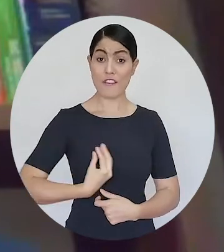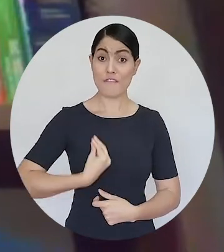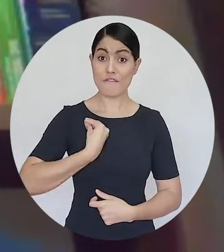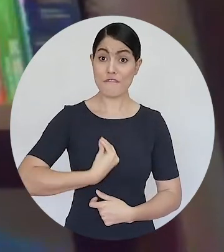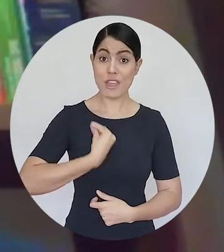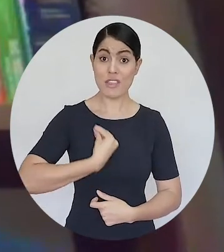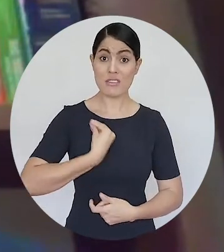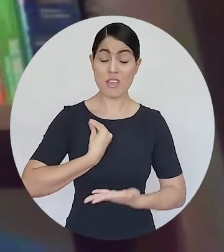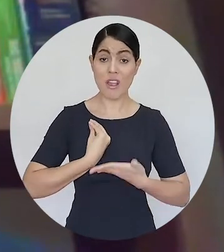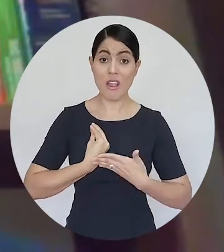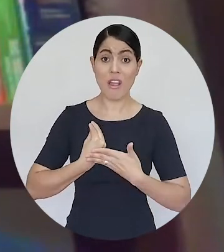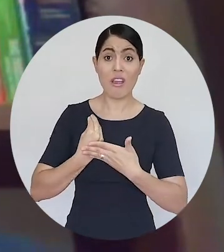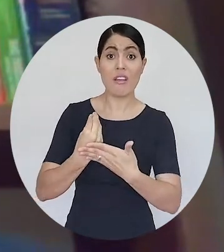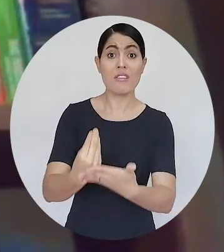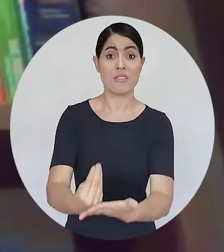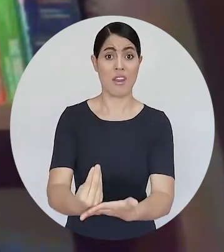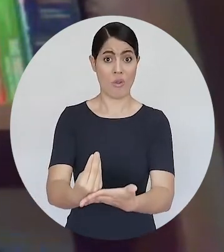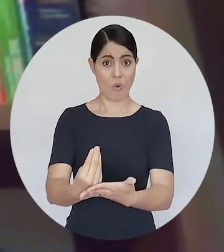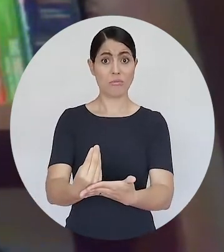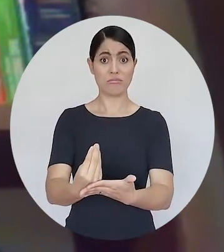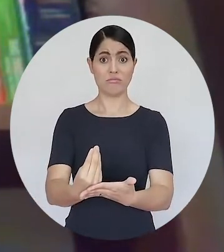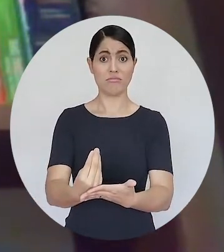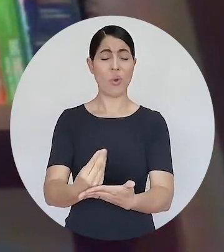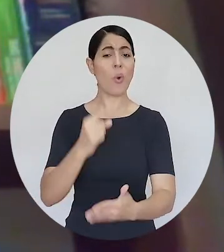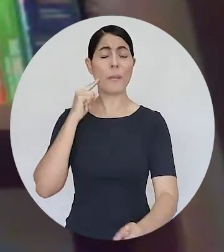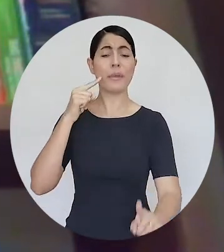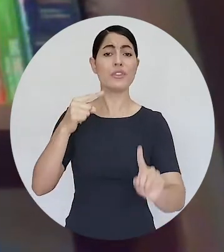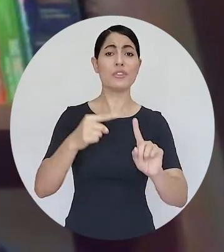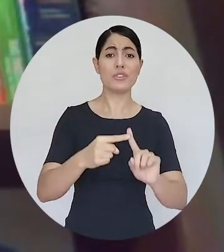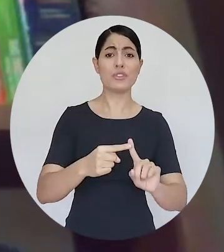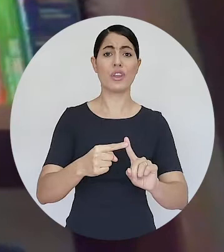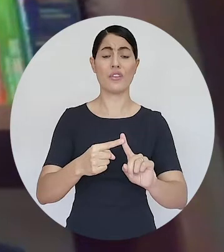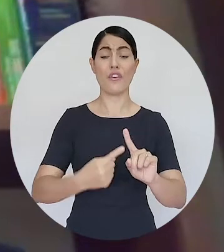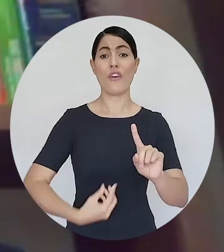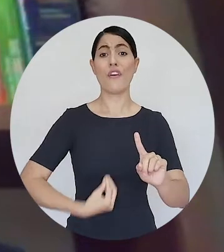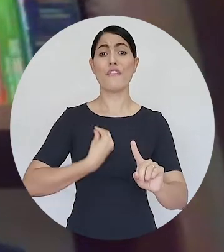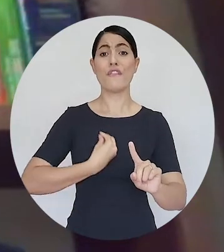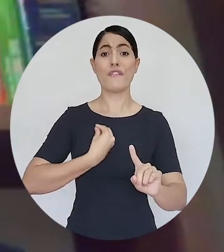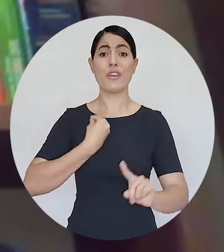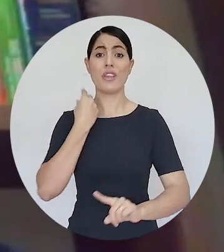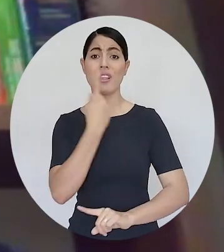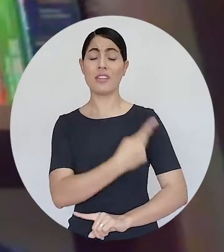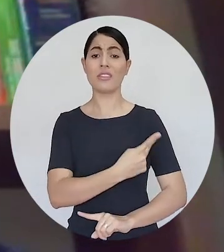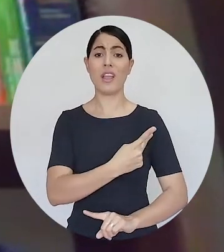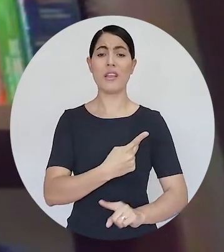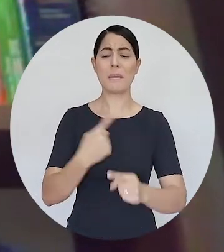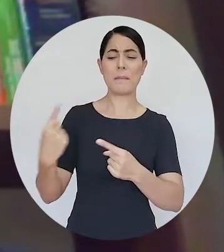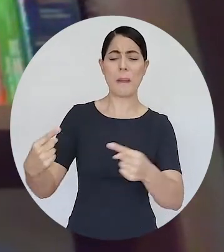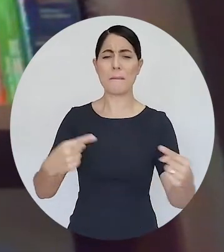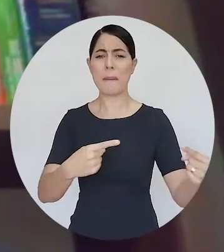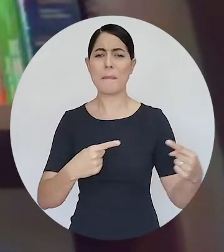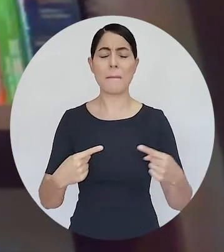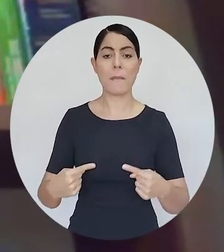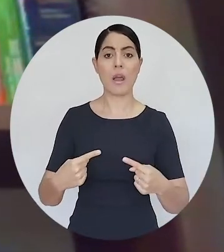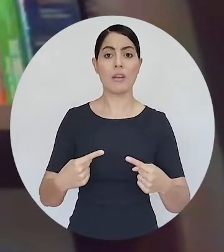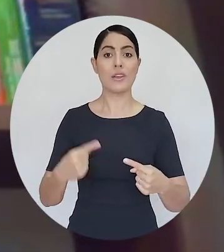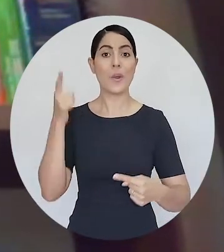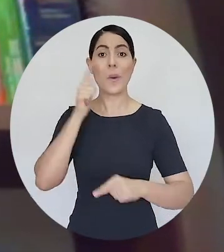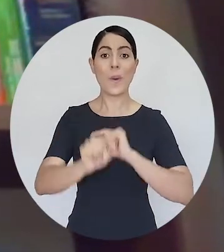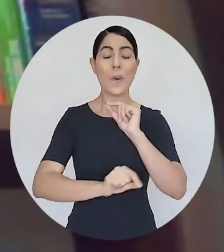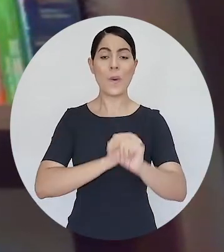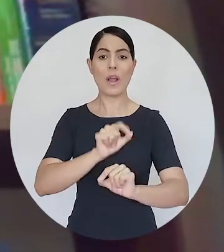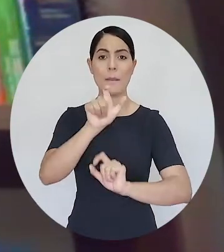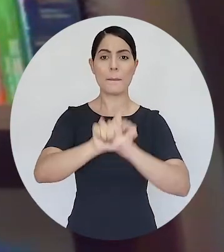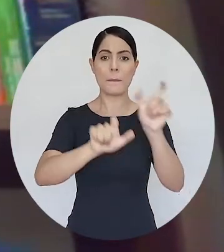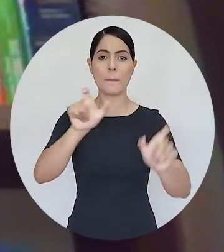a vida a escrever a imprensa, a entrar com ações, a questionar aquele ordenamento jurídico injusto e conseguiu a libertação